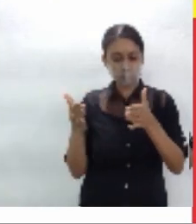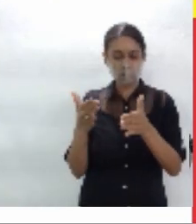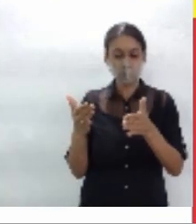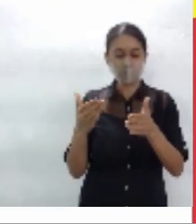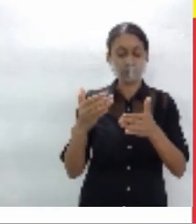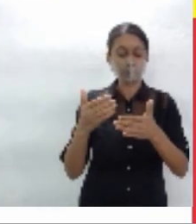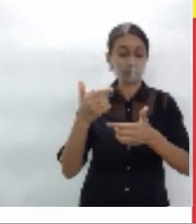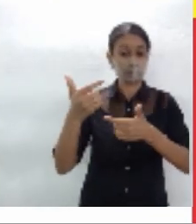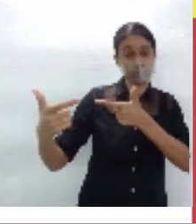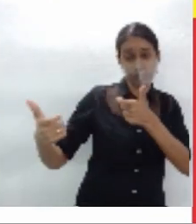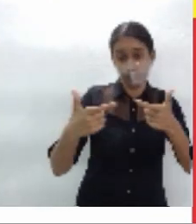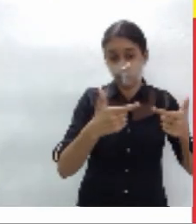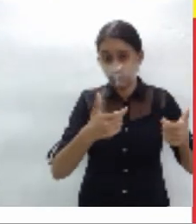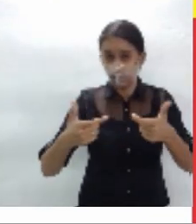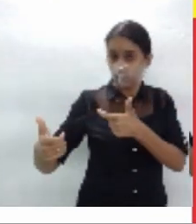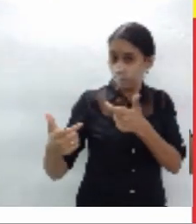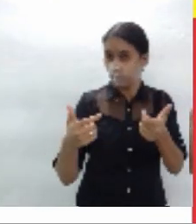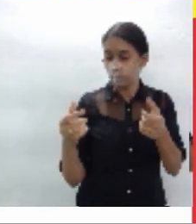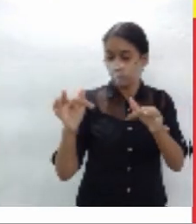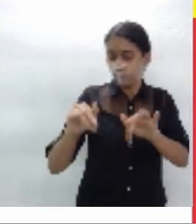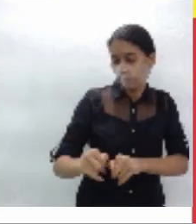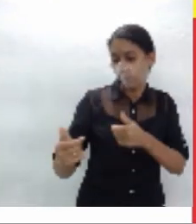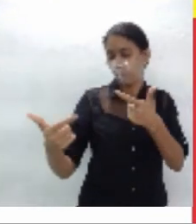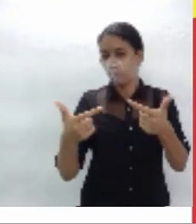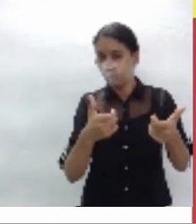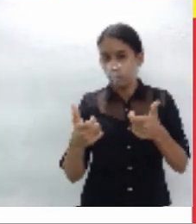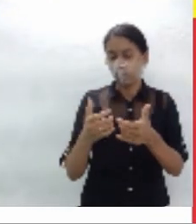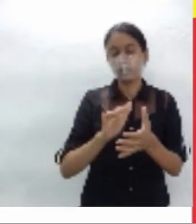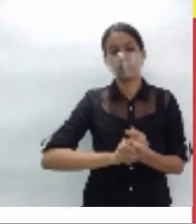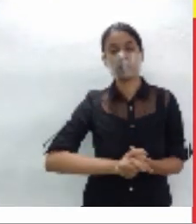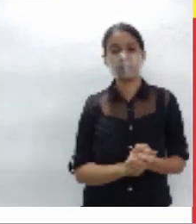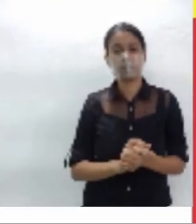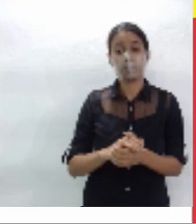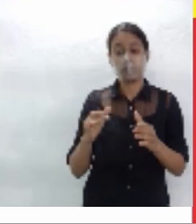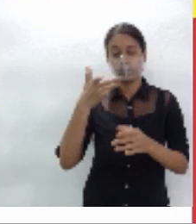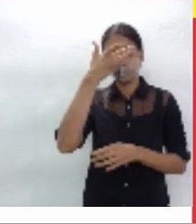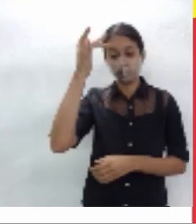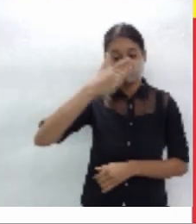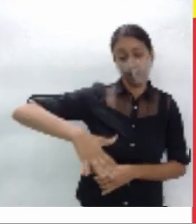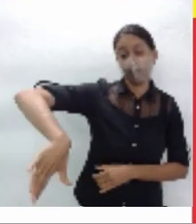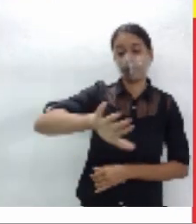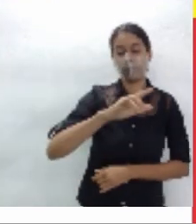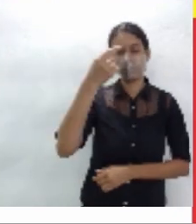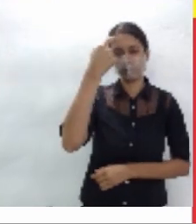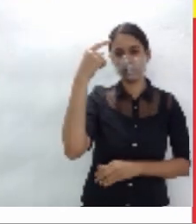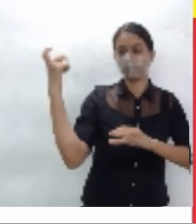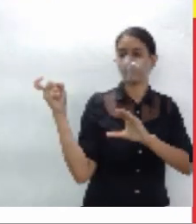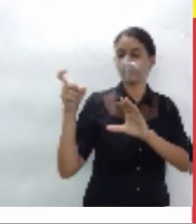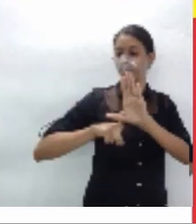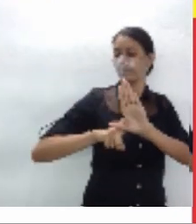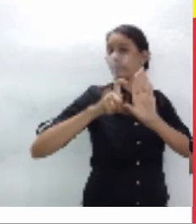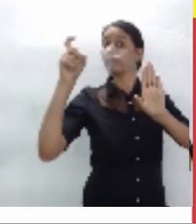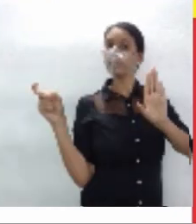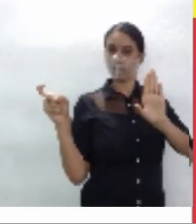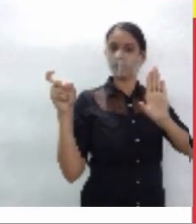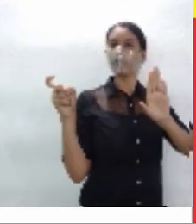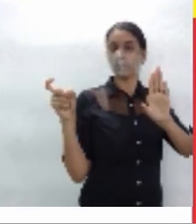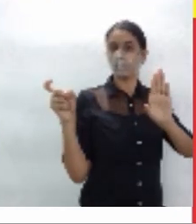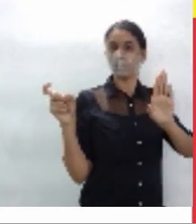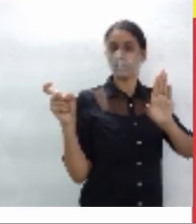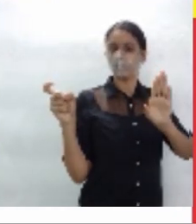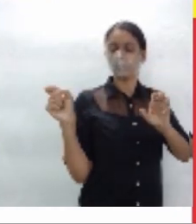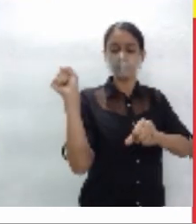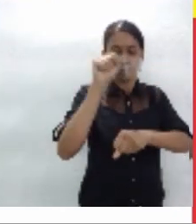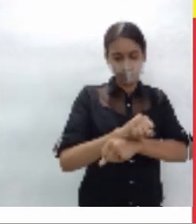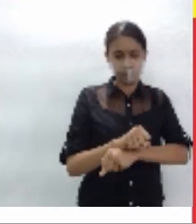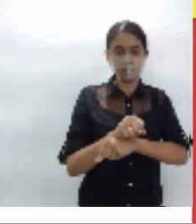de 1945, a população foi incentivada a pensar na independência. Era a única maneira de sair